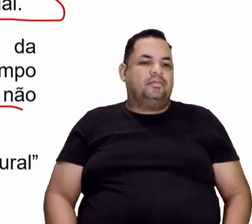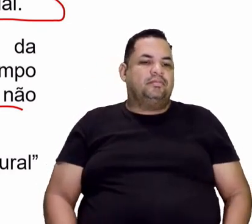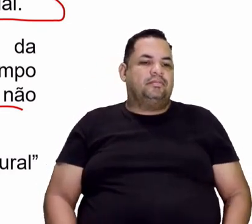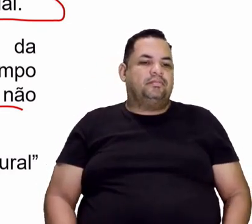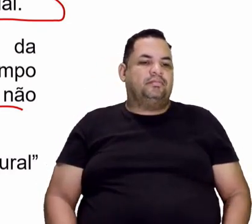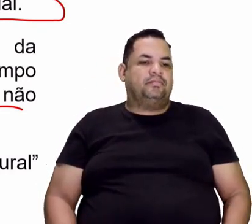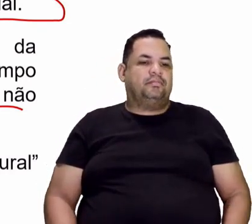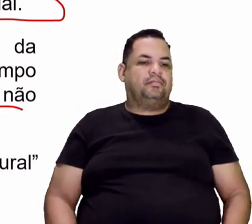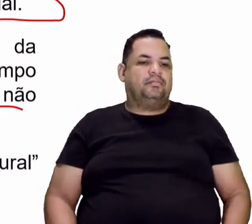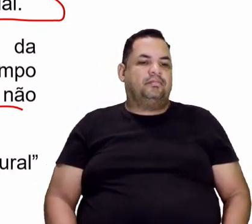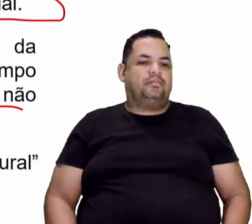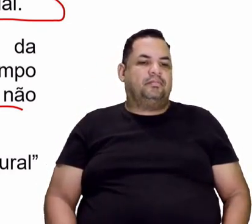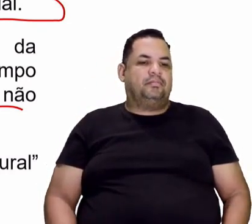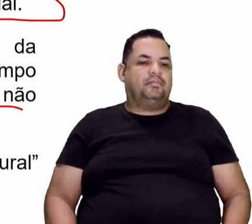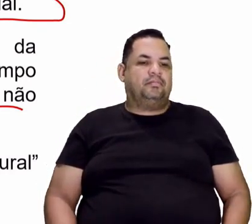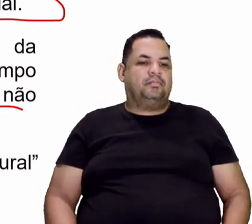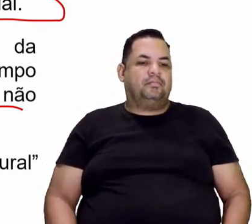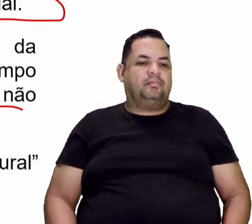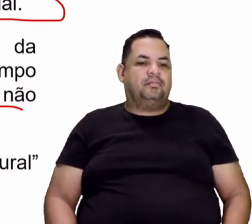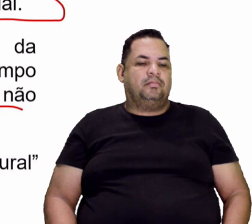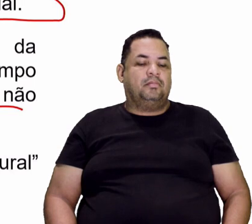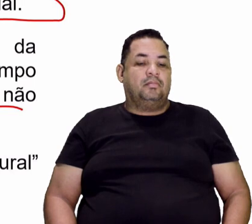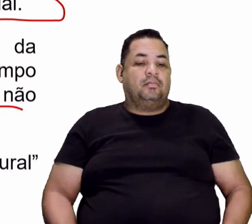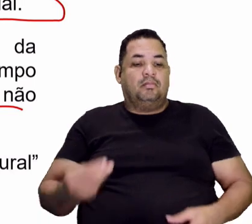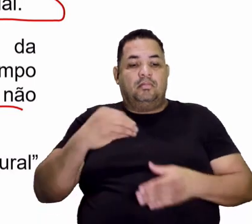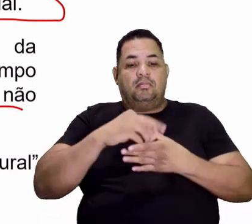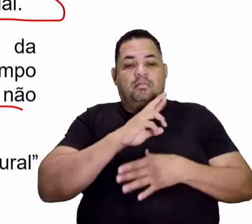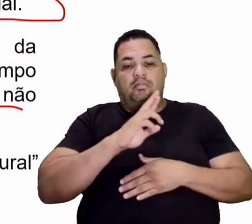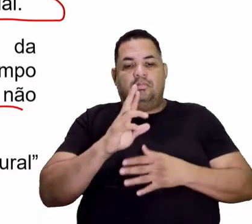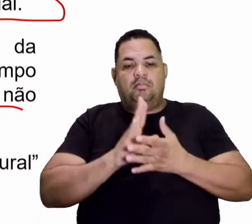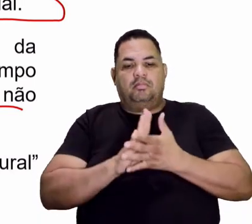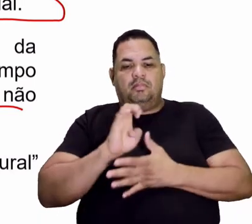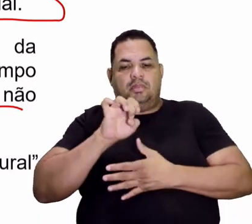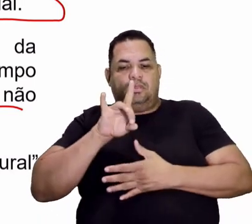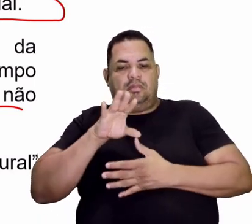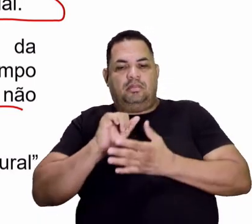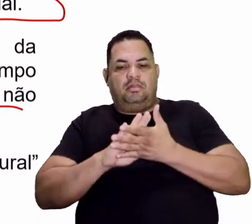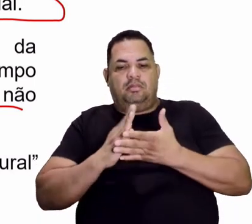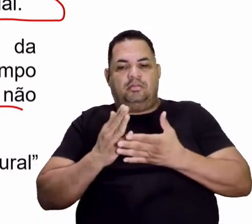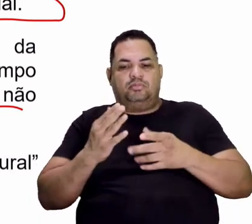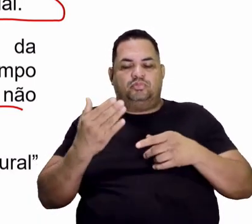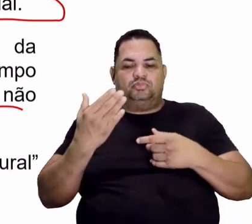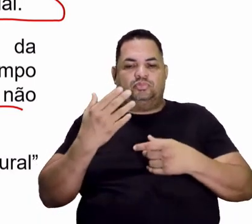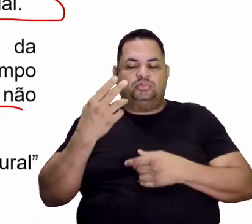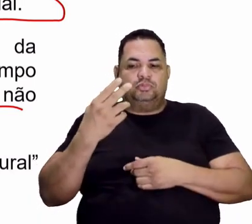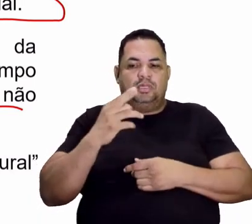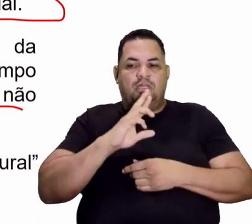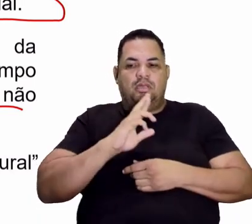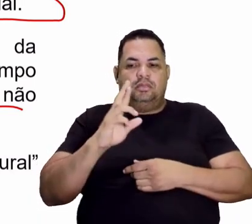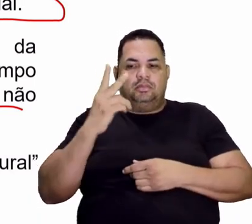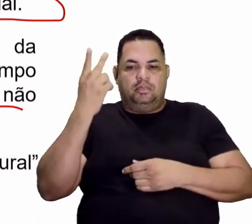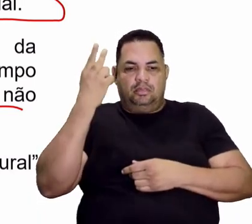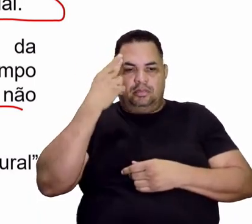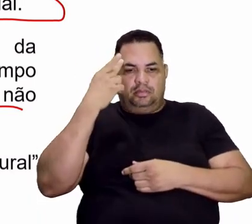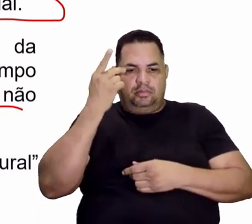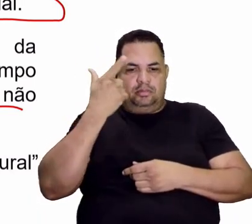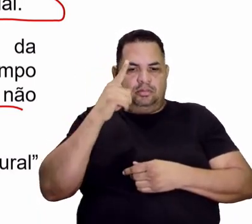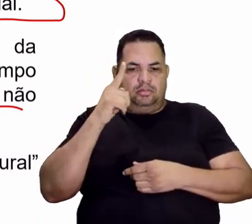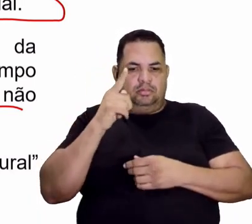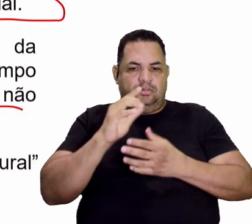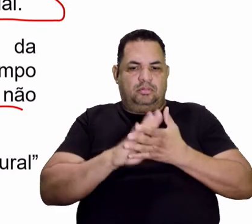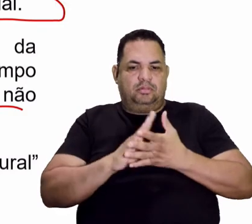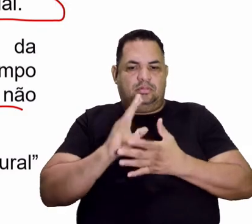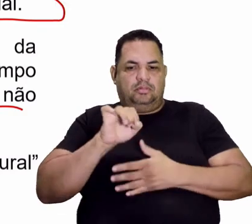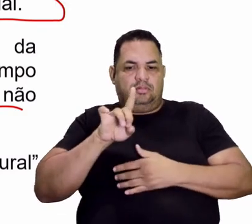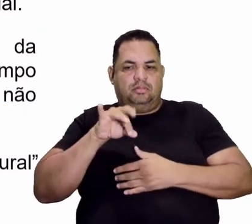intervencionalista, Desculpa. Na religião surge o deísmo, uma espécie de religião natural que não havia lugar para